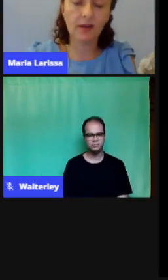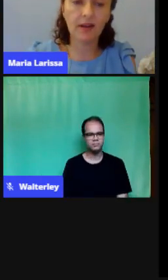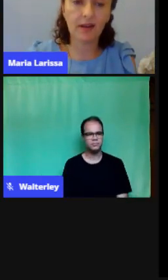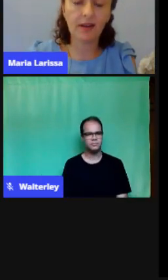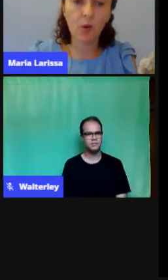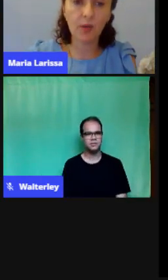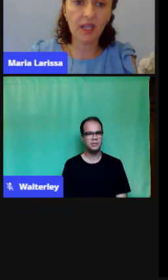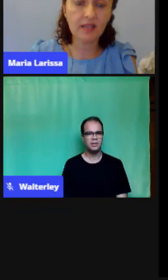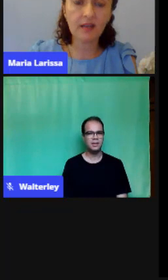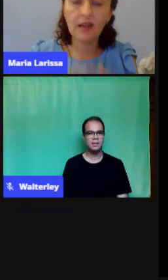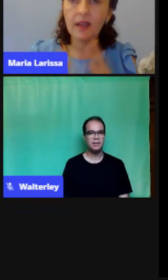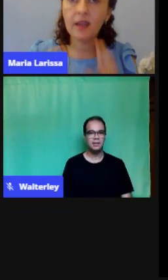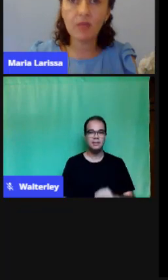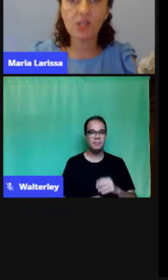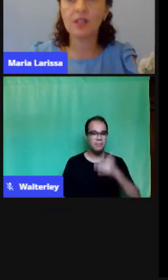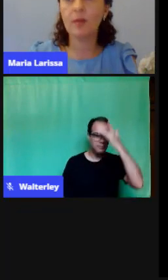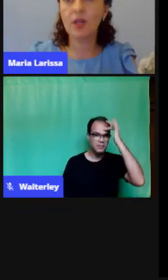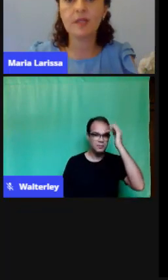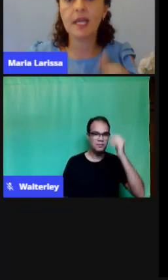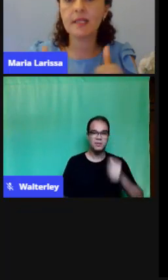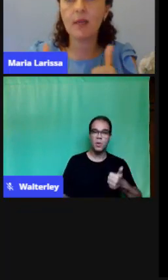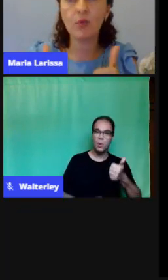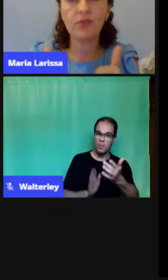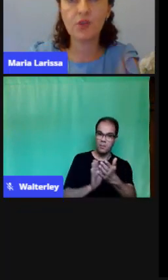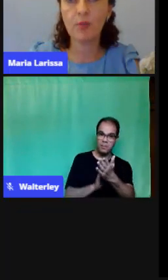atingiu aquela conquista,